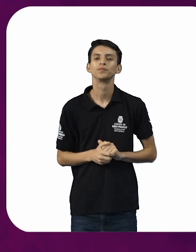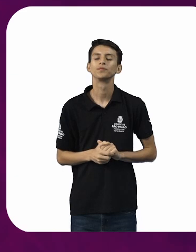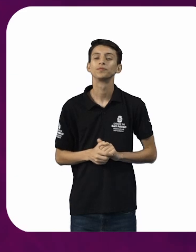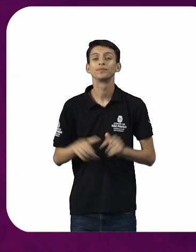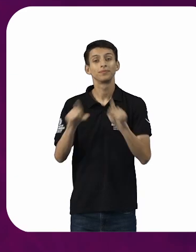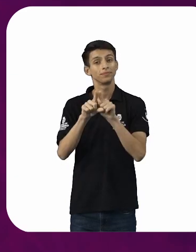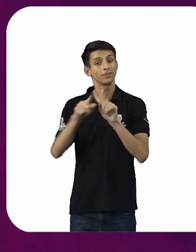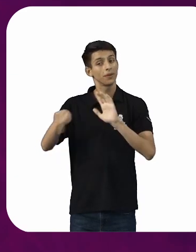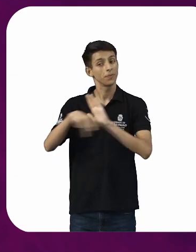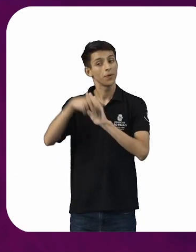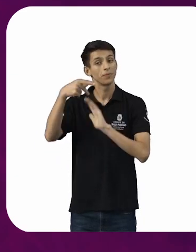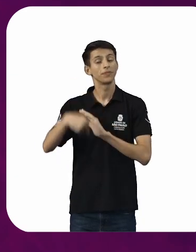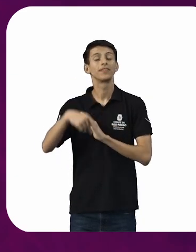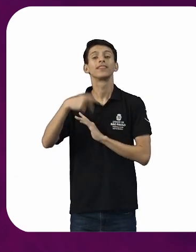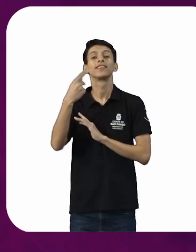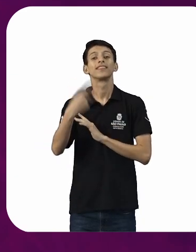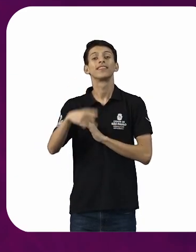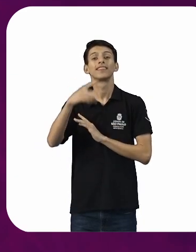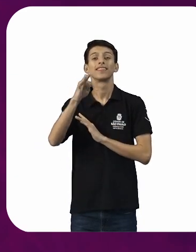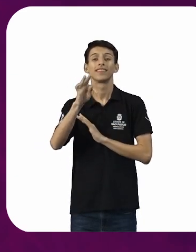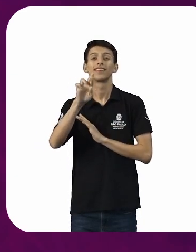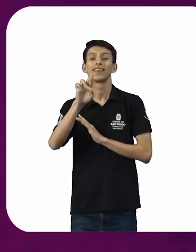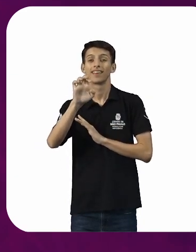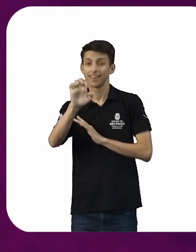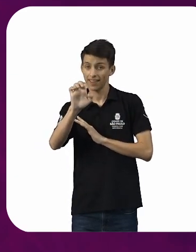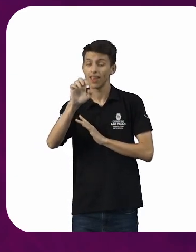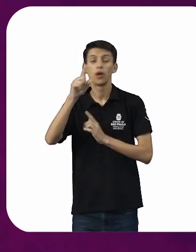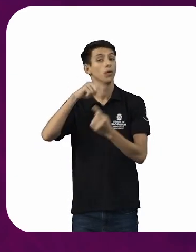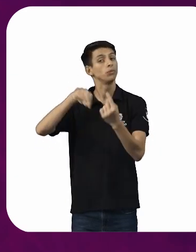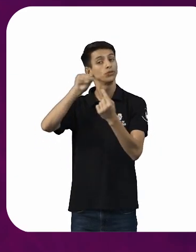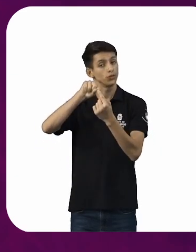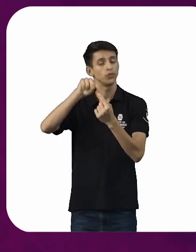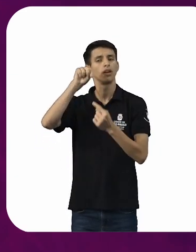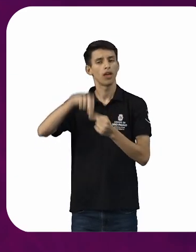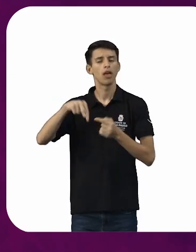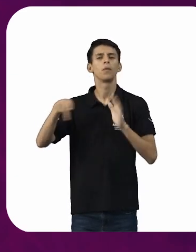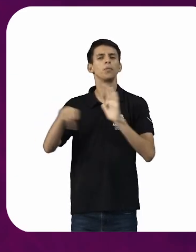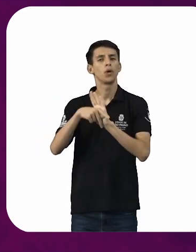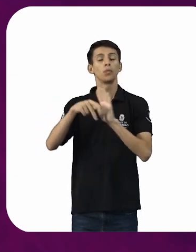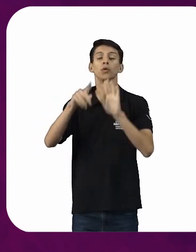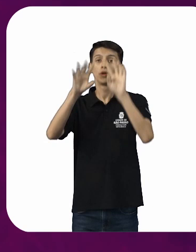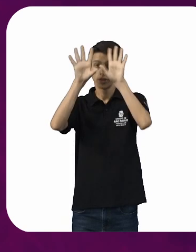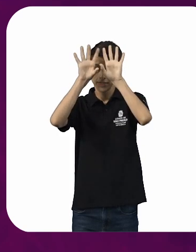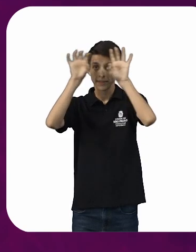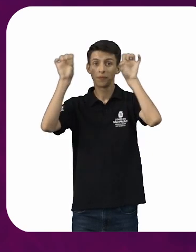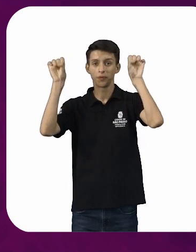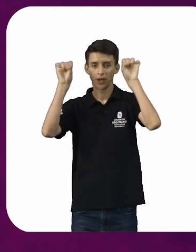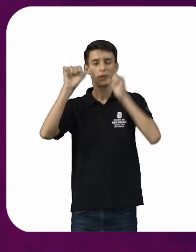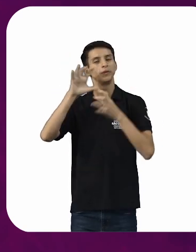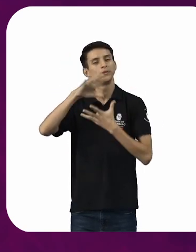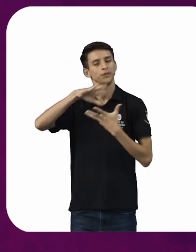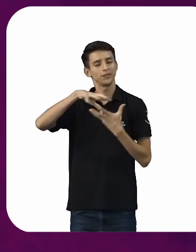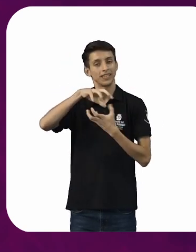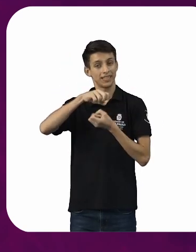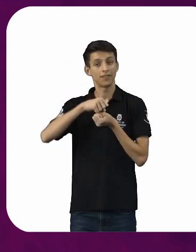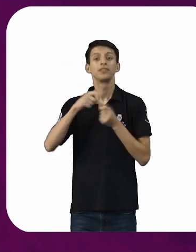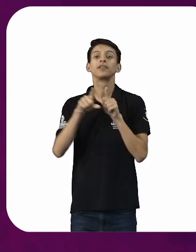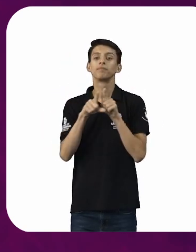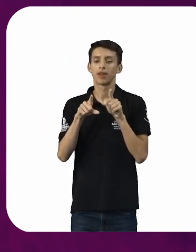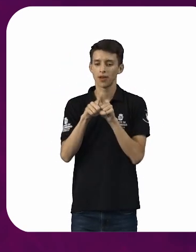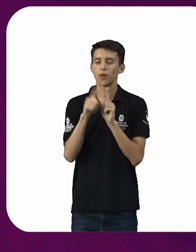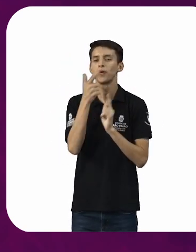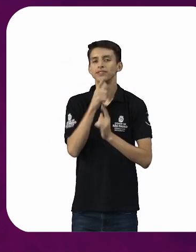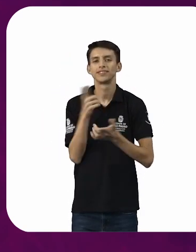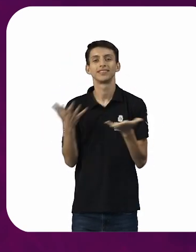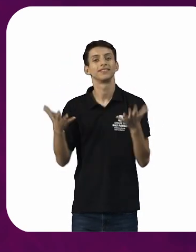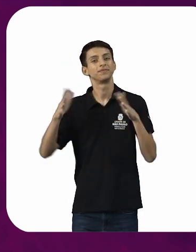Transformar. No centro escrito, Palestrante, Raça e Classe Social. À esquerda, foto de Lázara Carvalho. À direita, chefe de gabinete da Secretaria Nacional de Justiça, advogada e defensora